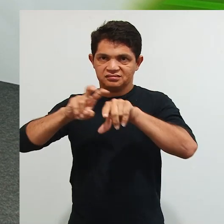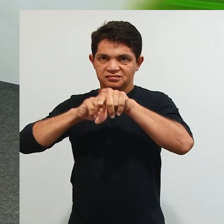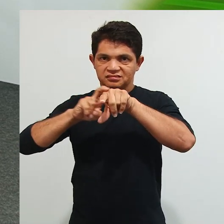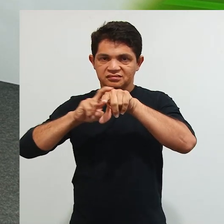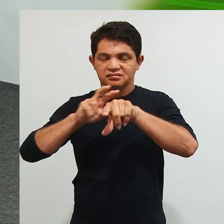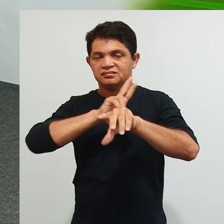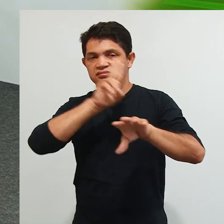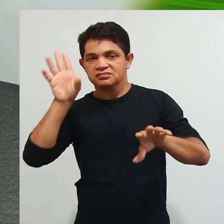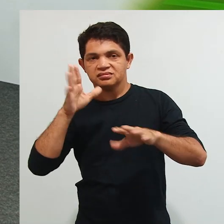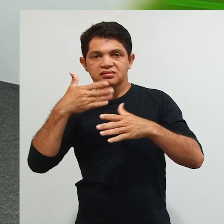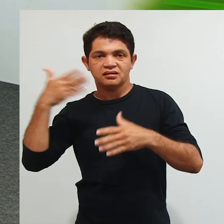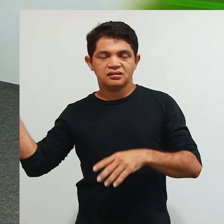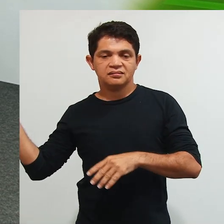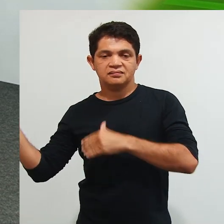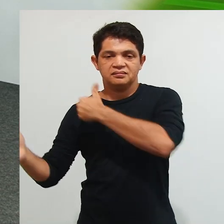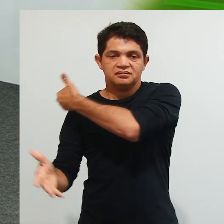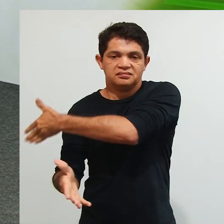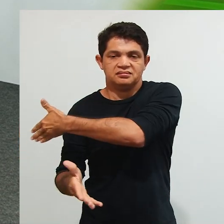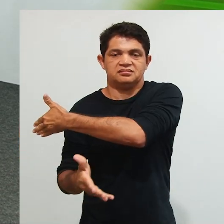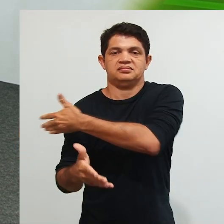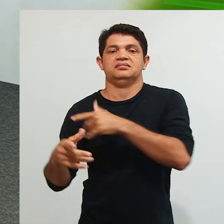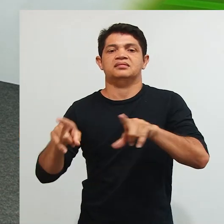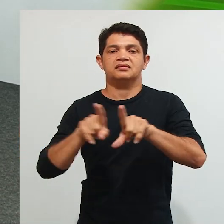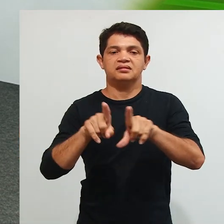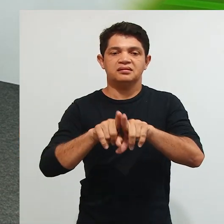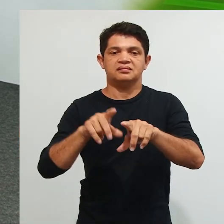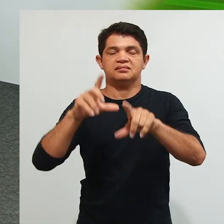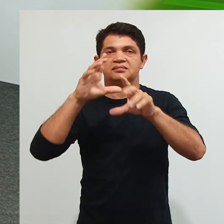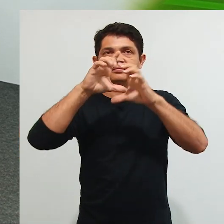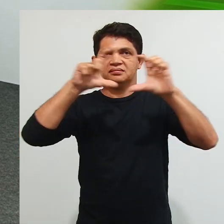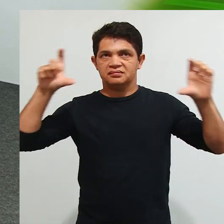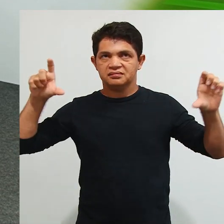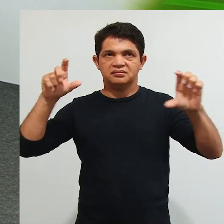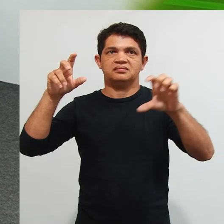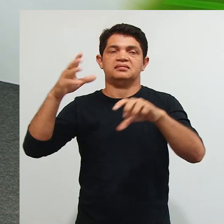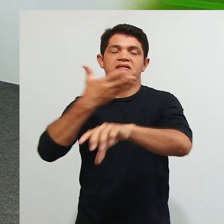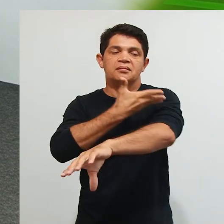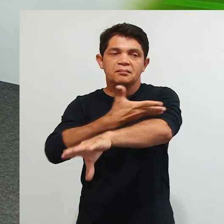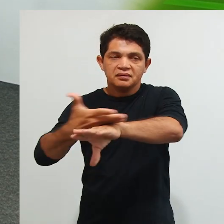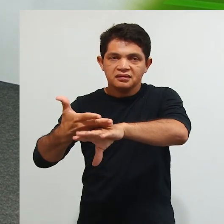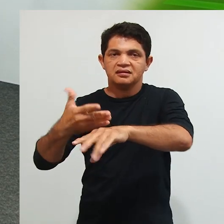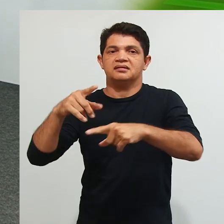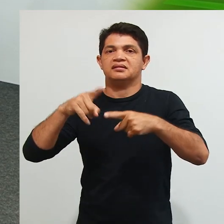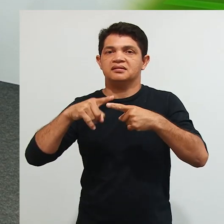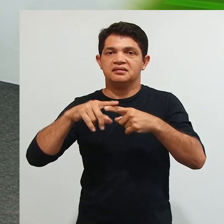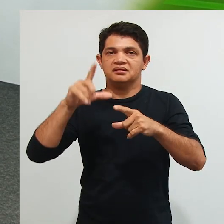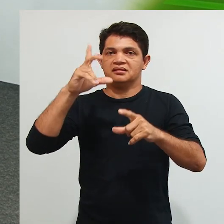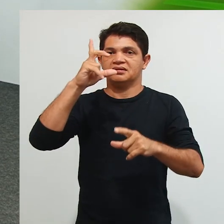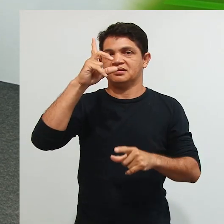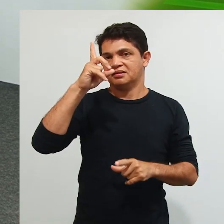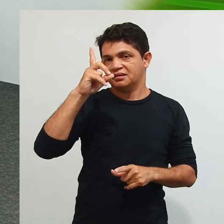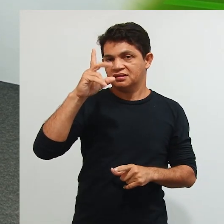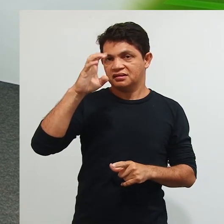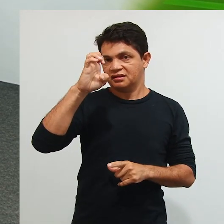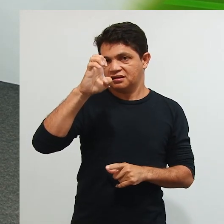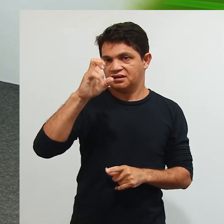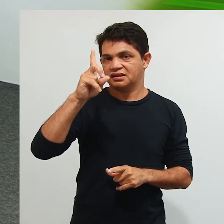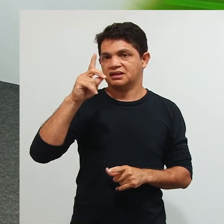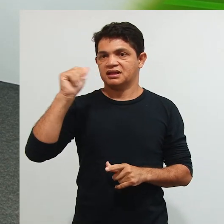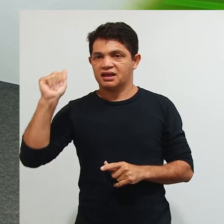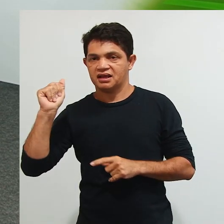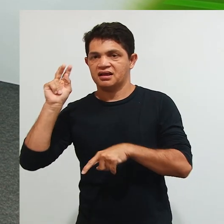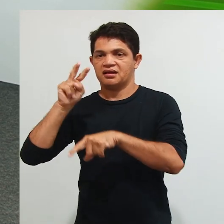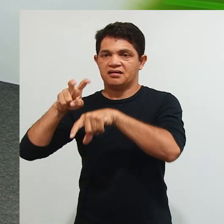pontos interligados, e do meu lado esquerdo, ao fundo, nós temos uma parede branca com os escritos EAD